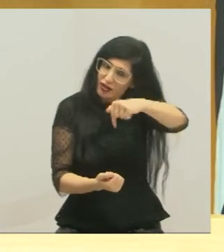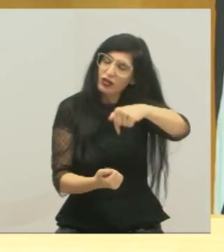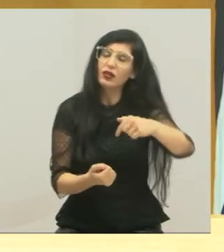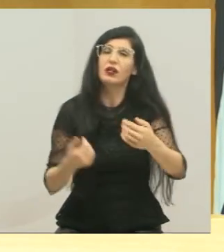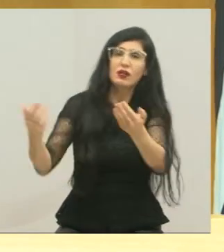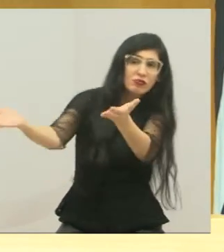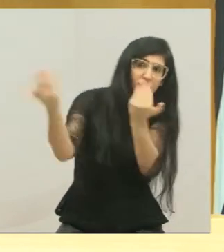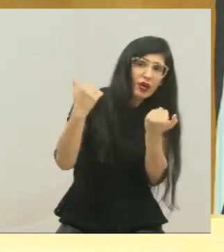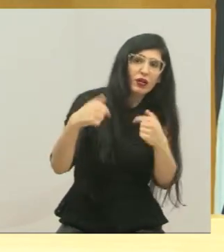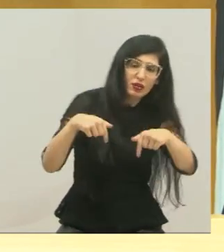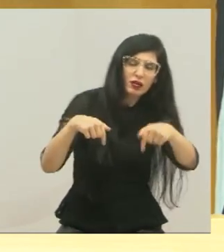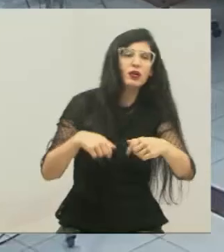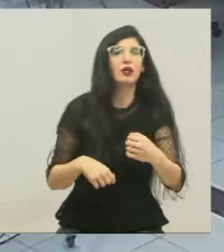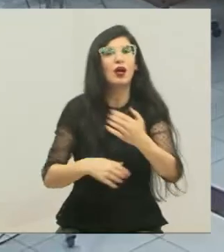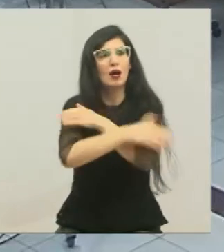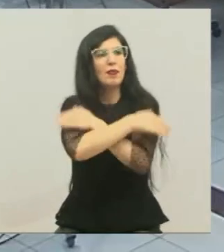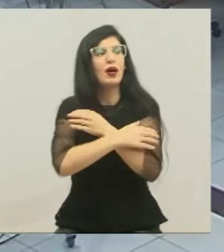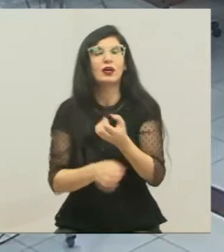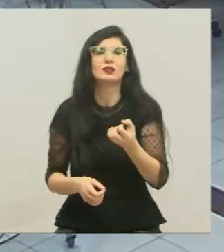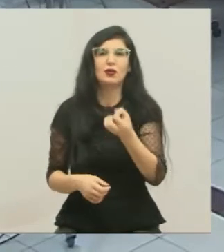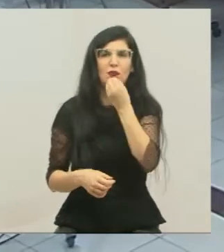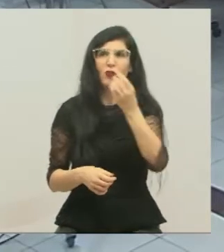e um bom dia